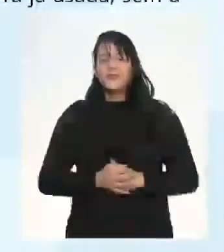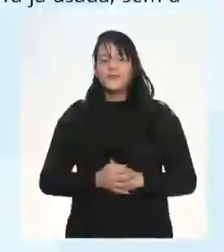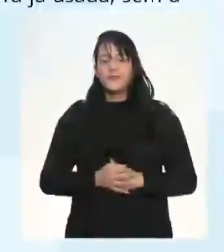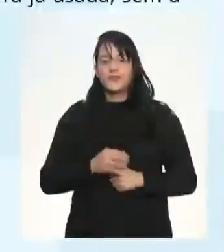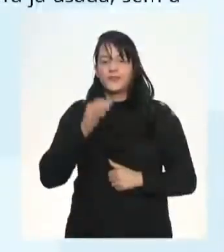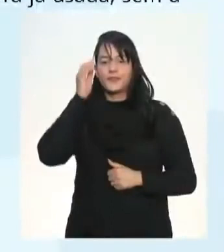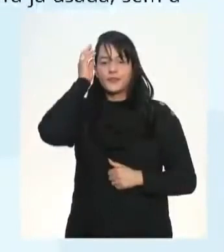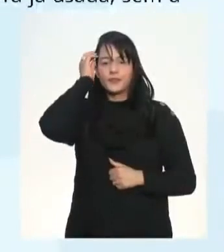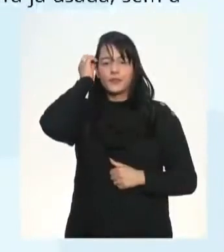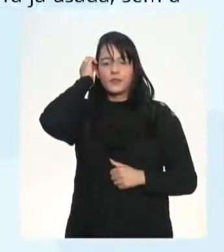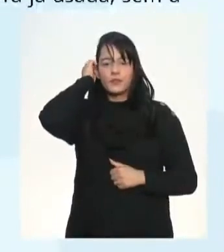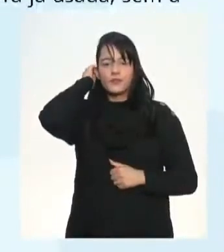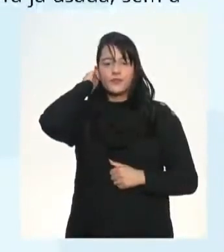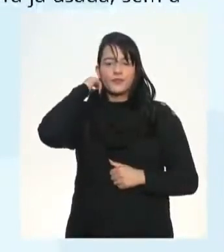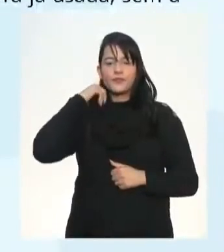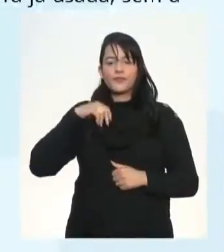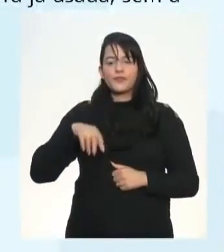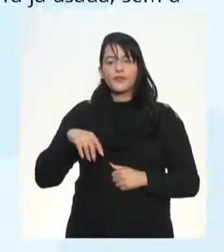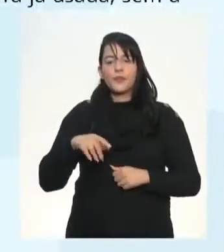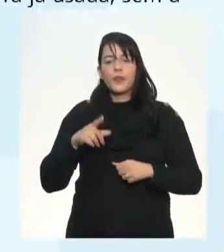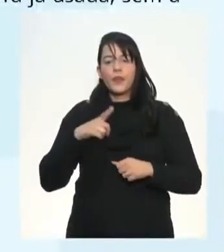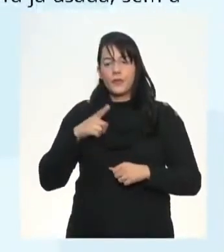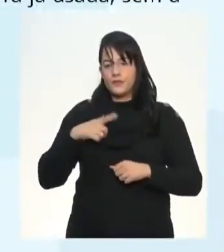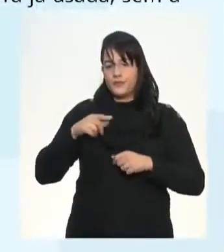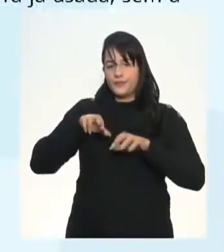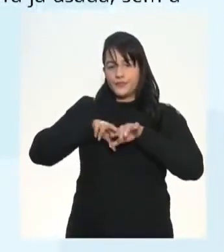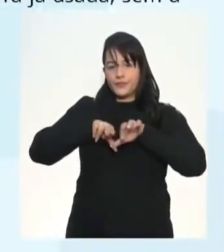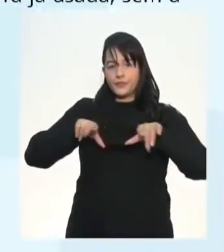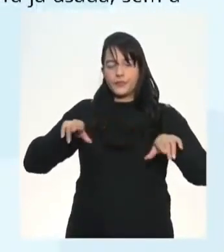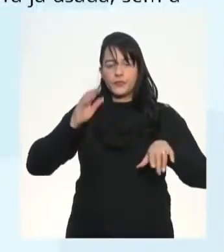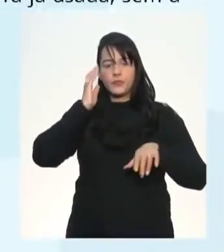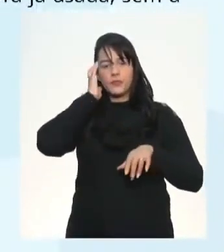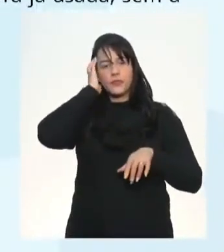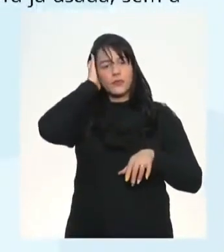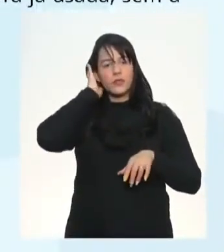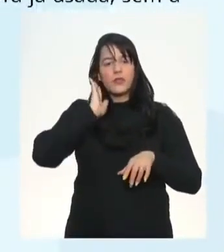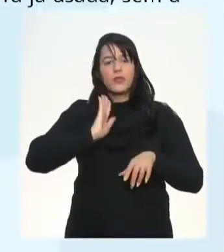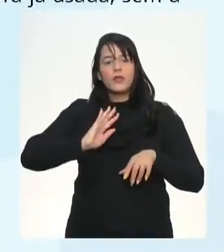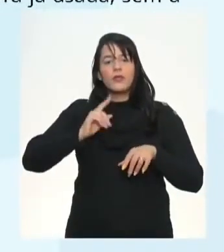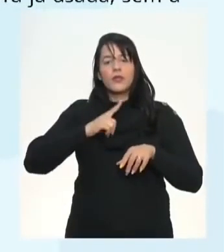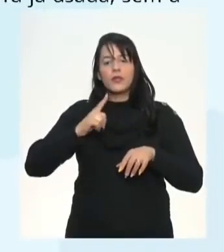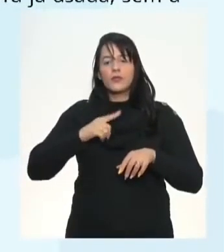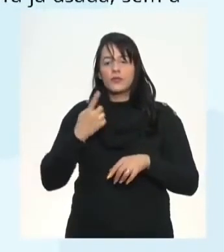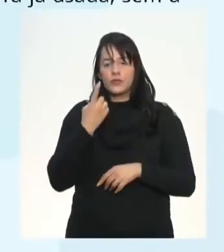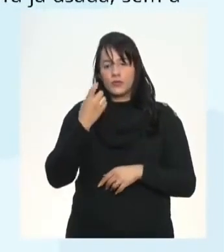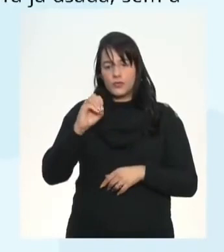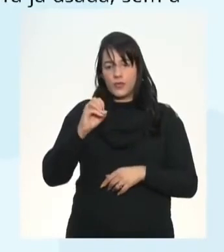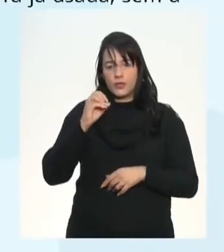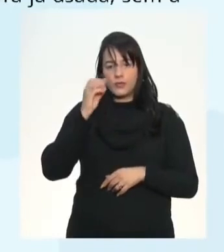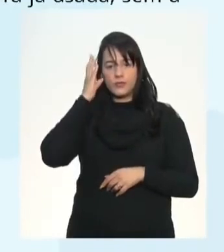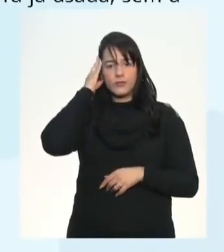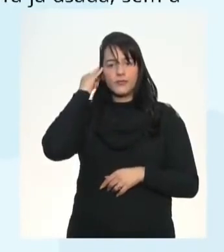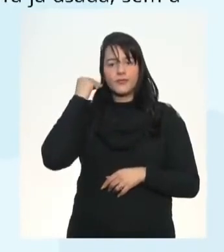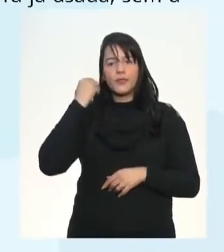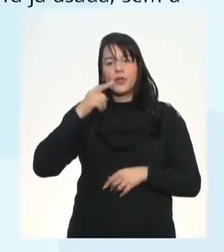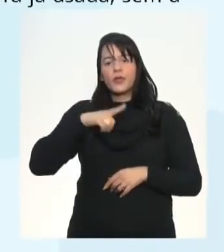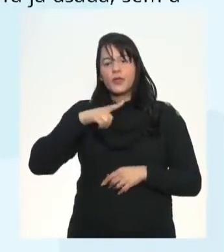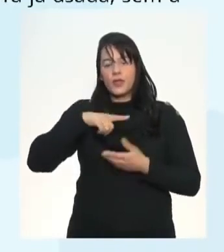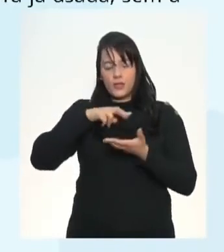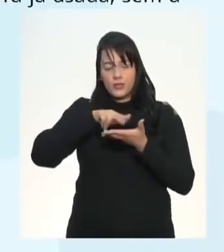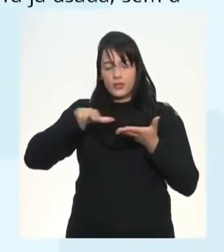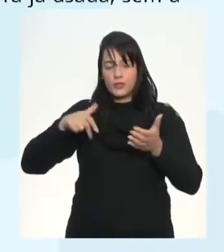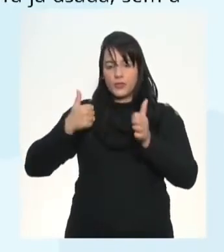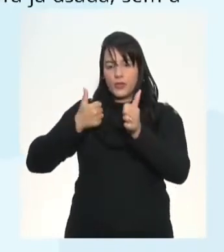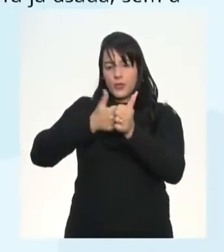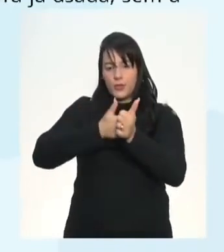favor. Os pronomes fazem parte de uma das 10 classes de palavras e sua função é a de